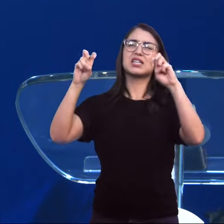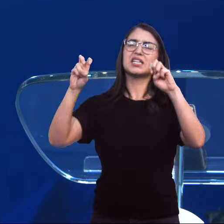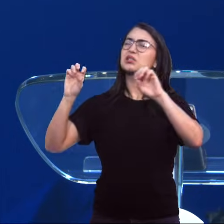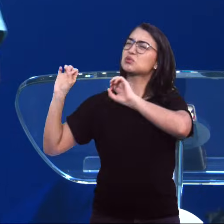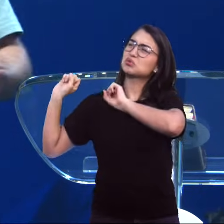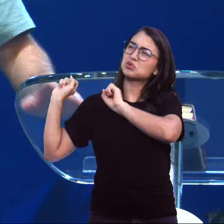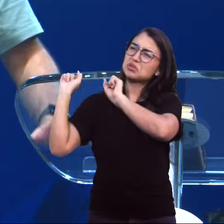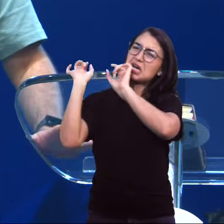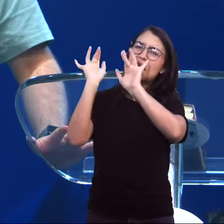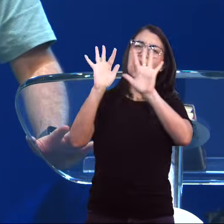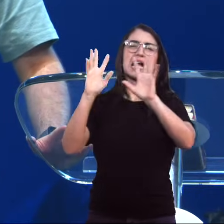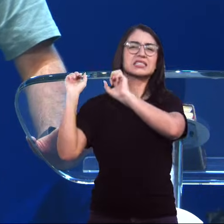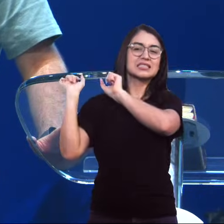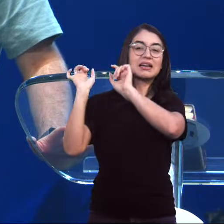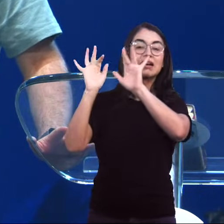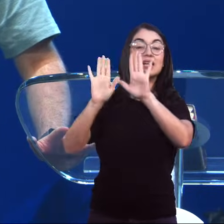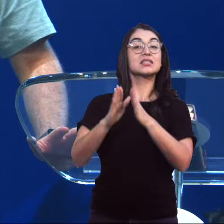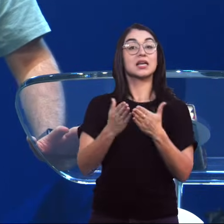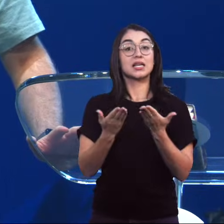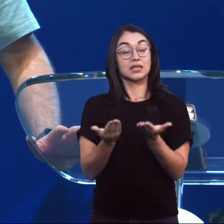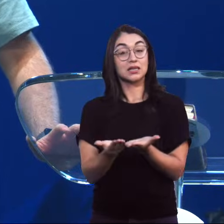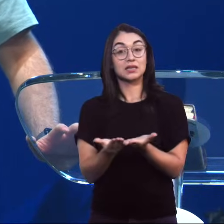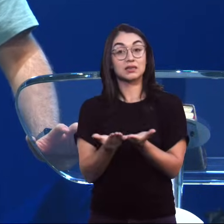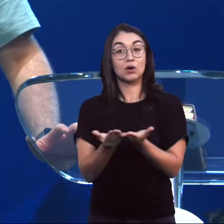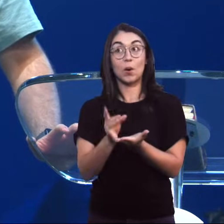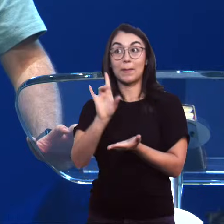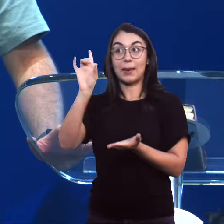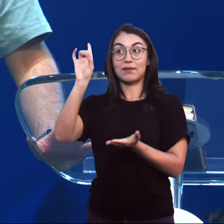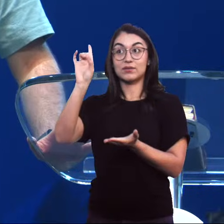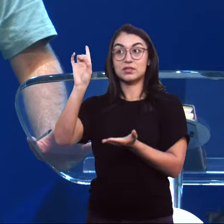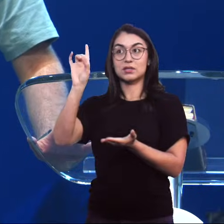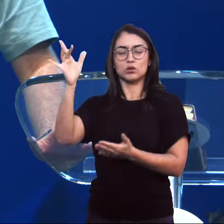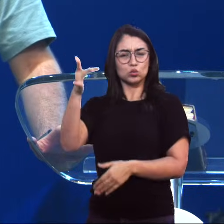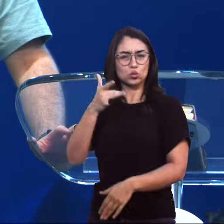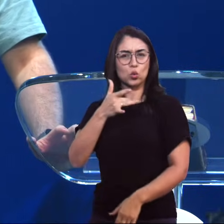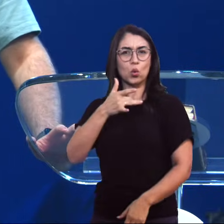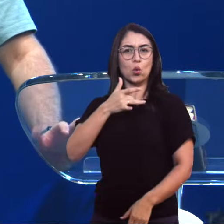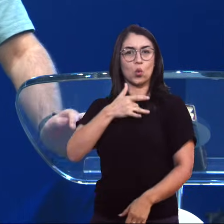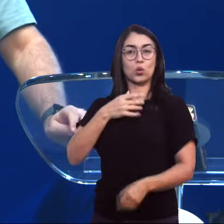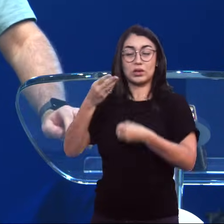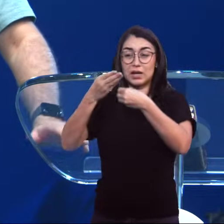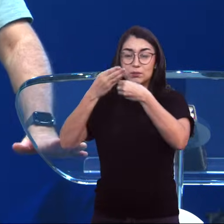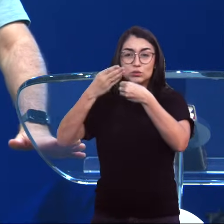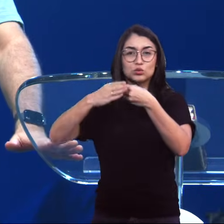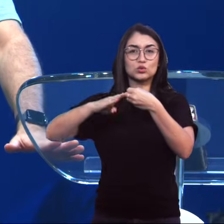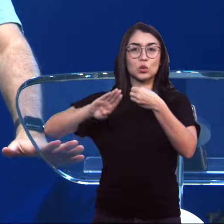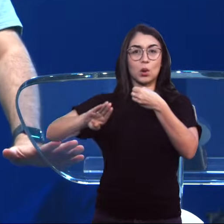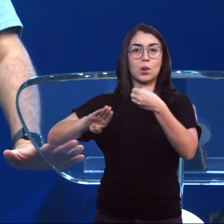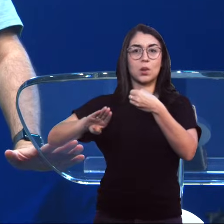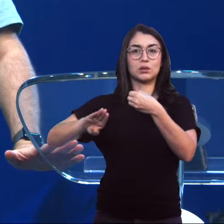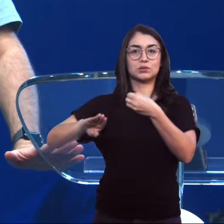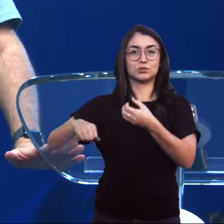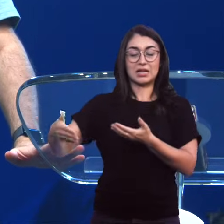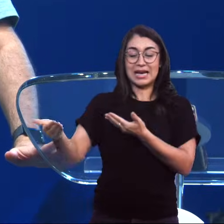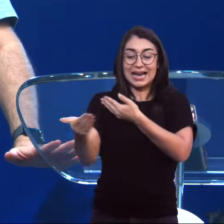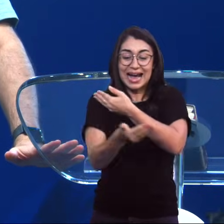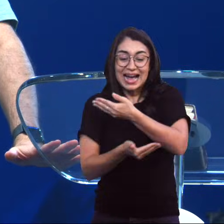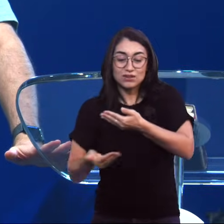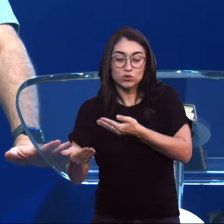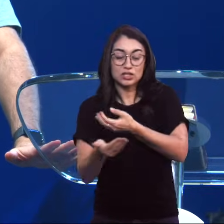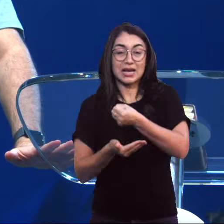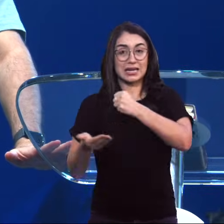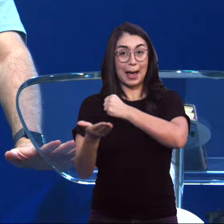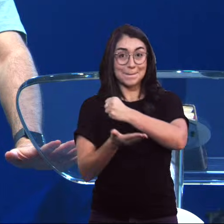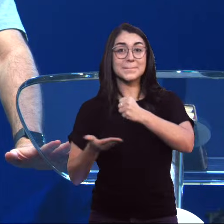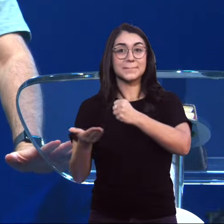é. Então a palavra do Senhor veio a mim. As mãos de Zorobabel lançaram os alicerces deste templo. As